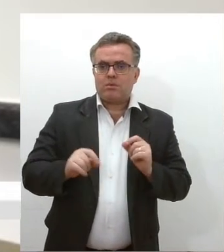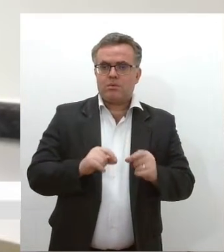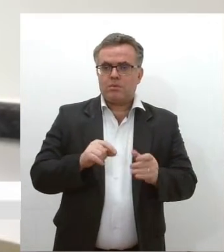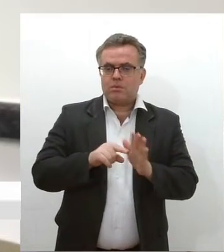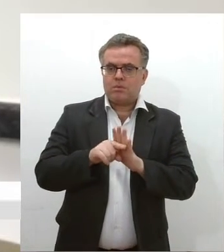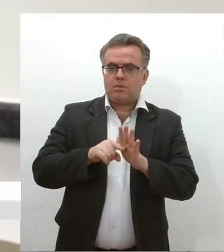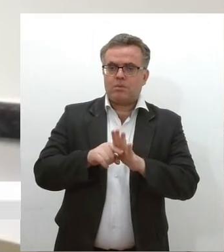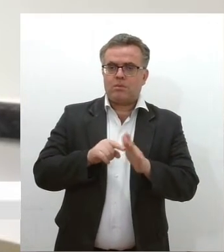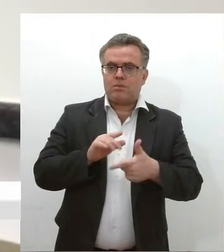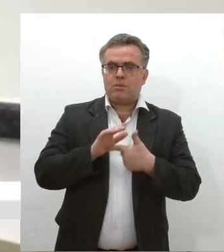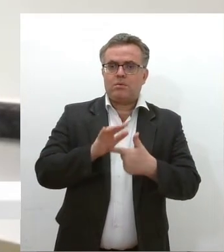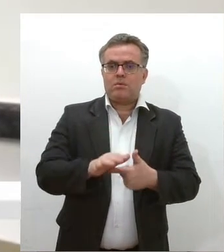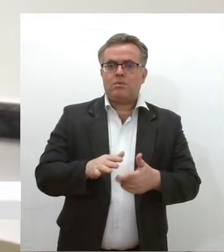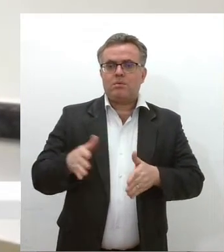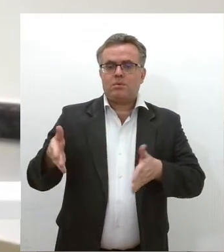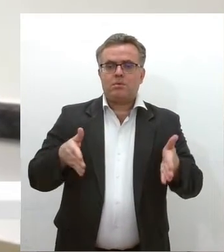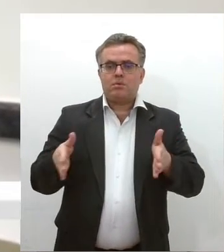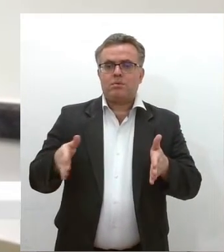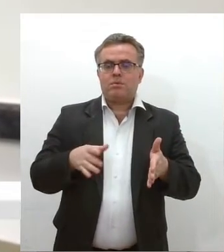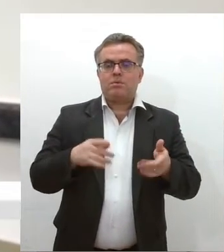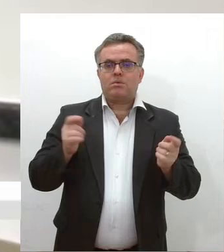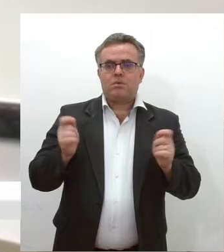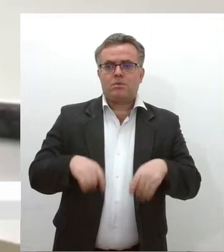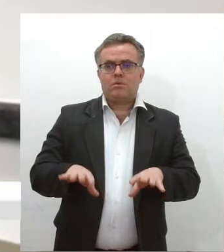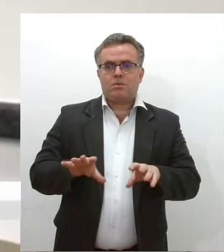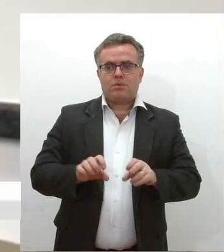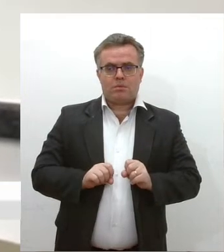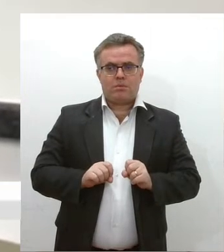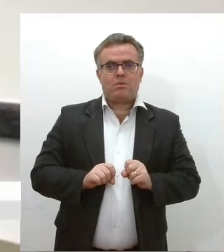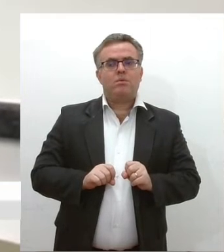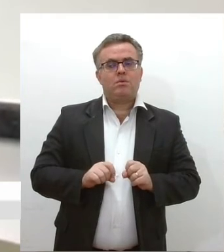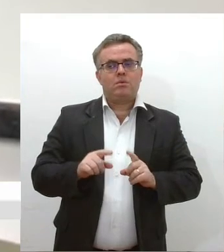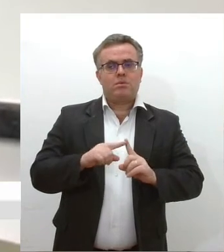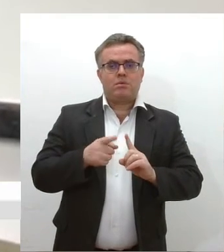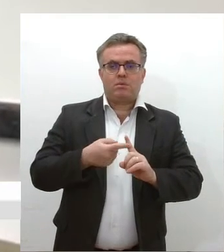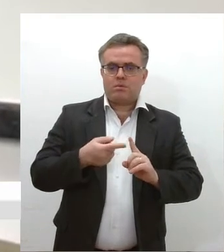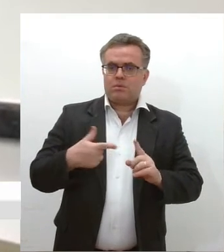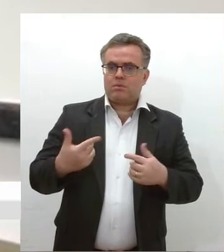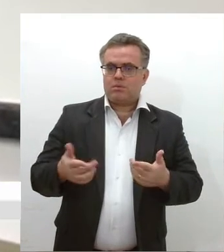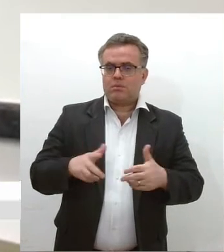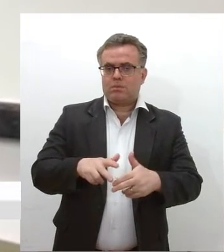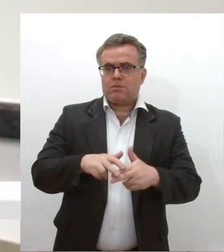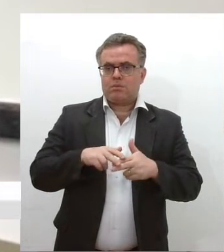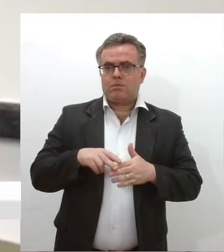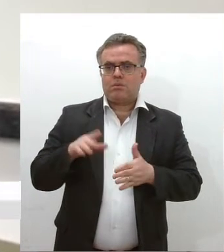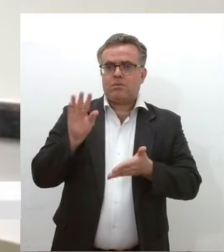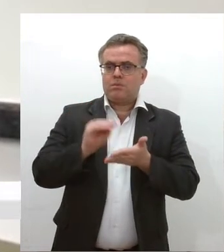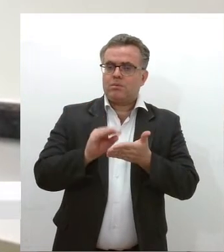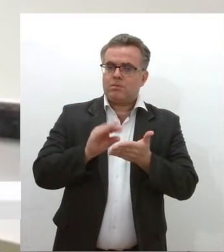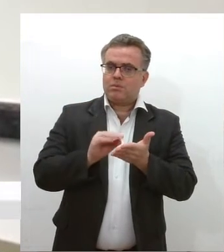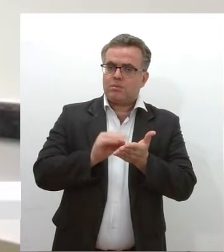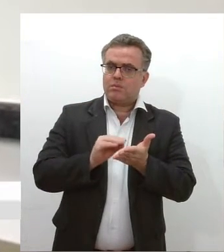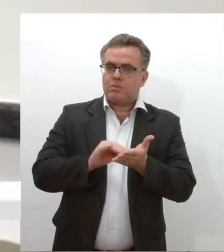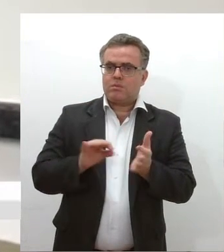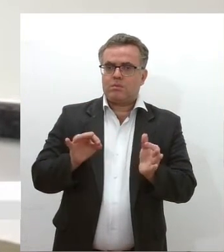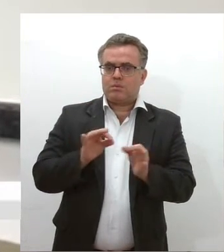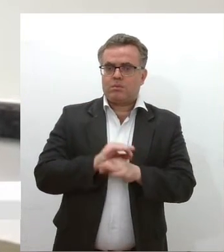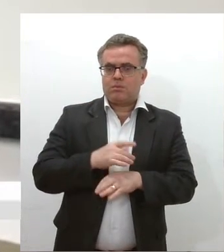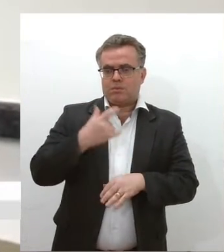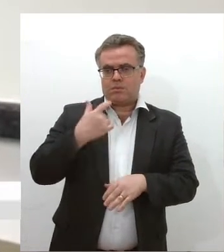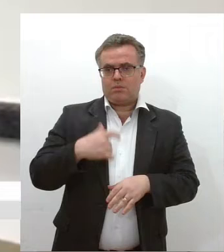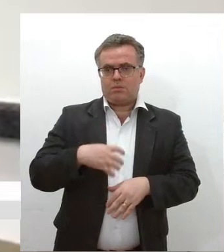período fértil, mas as que têm, elas precisam conhecer sobre o próprio ciclo. Anotar, saber um pouco mais sobre o seu humor, sobre os